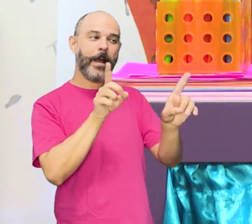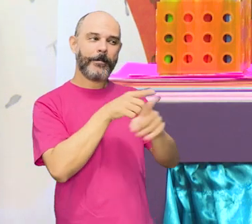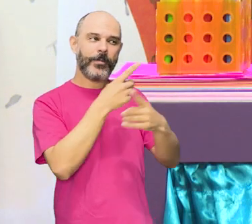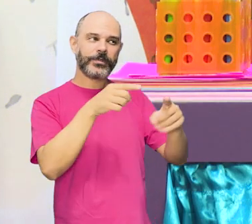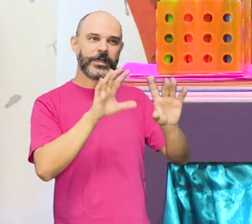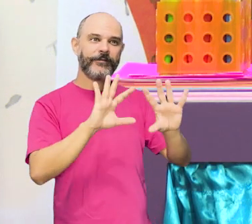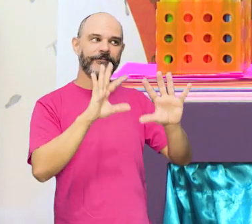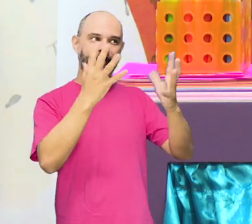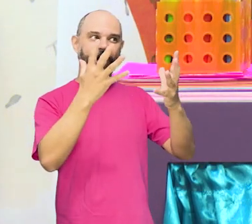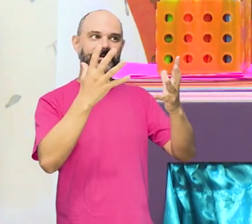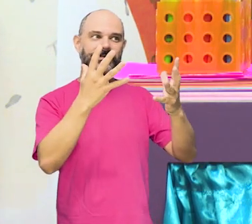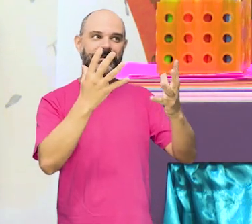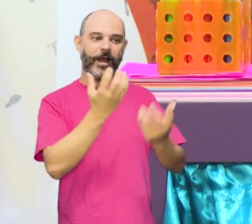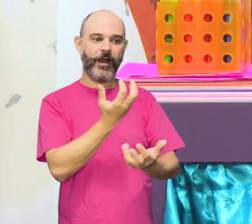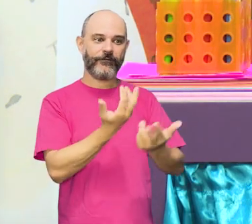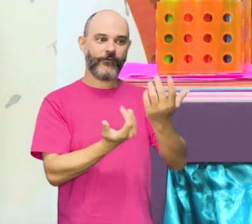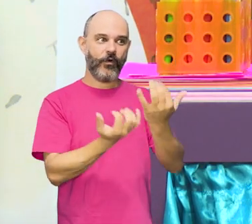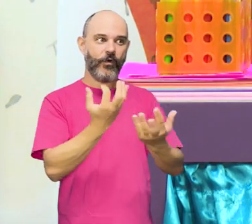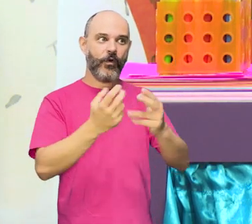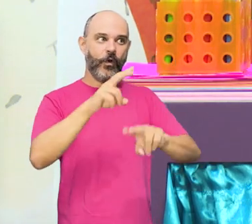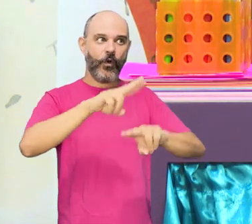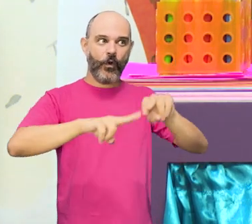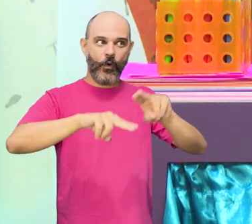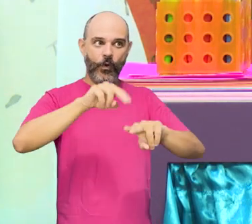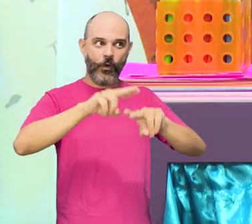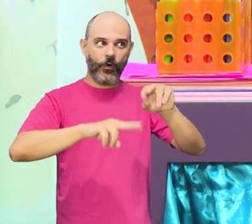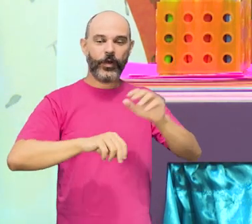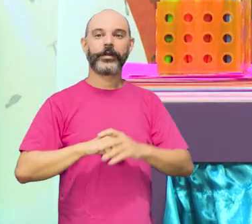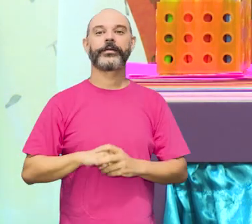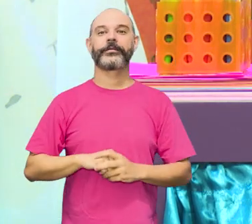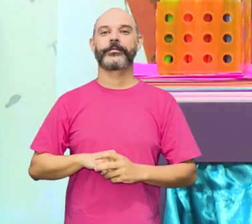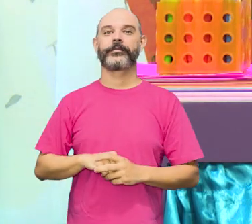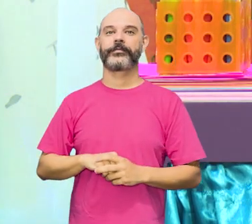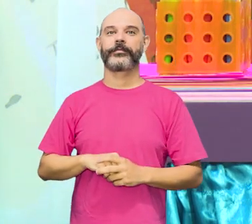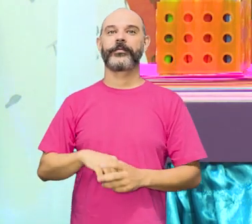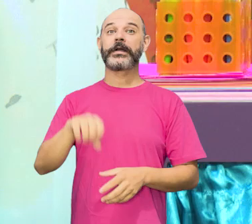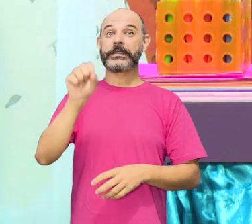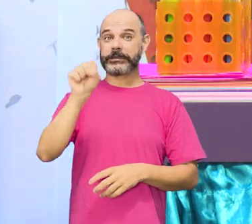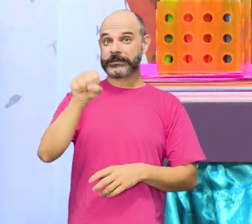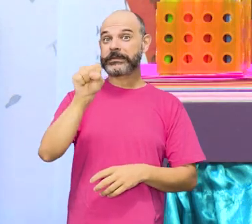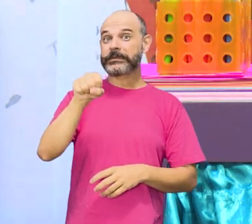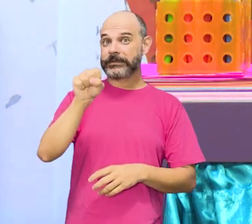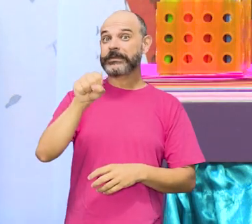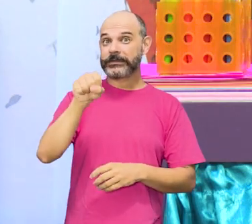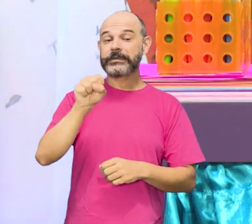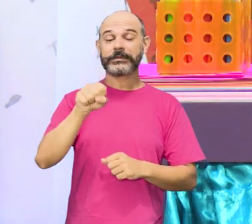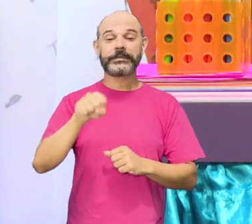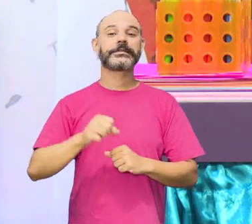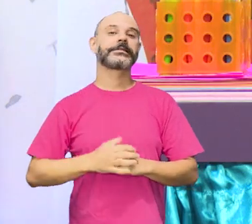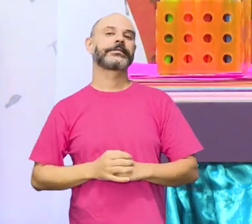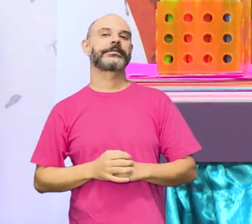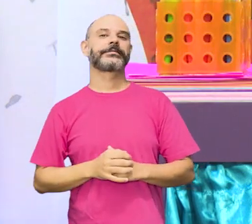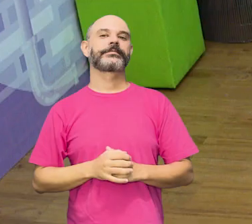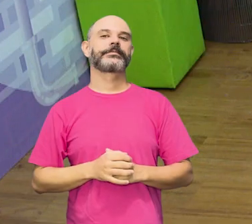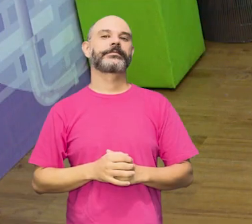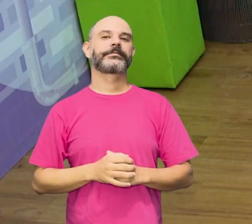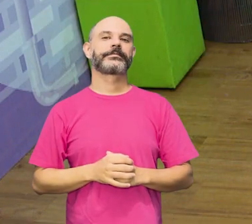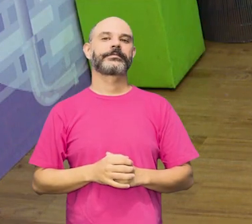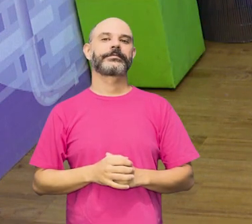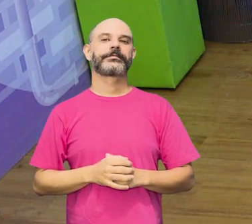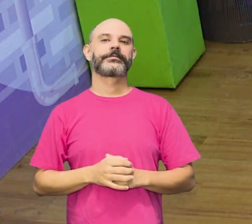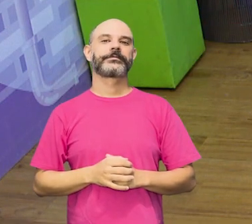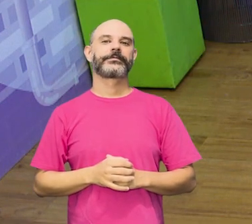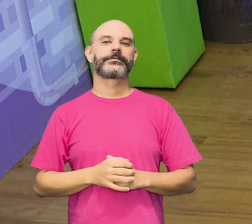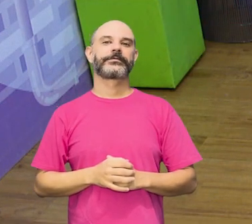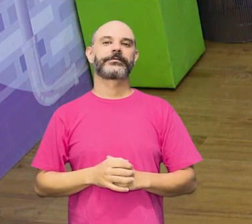uma musiquinha de festa em volta da fogueira. Festa em volta da fogueira? Sim.